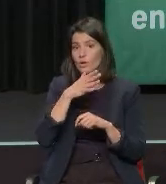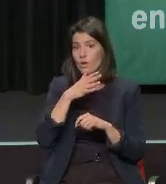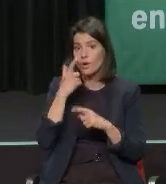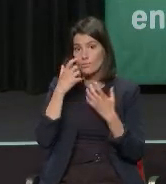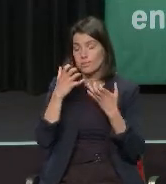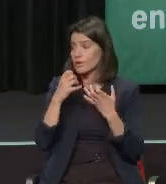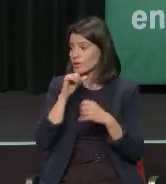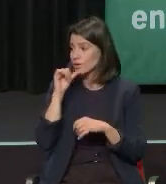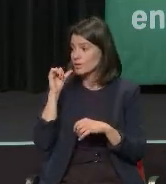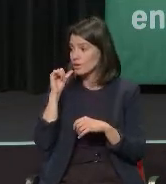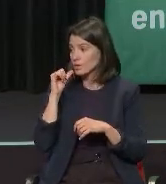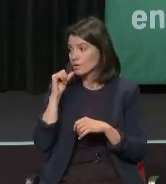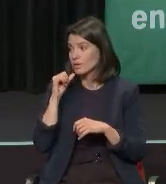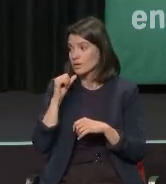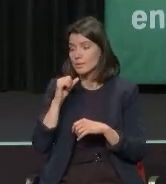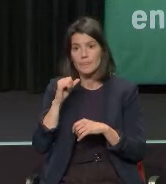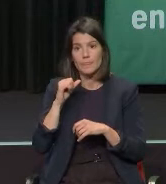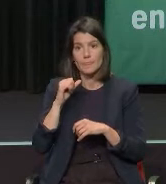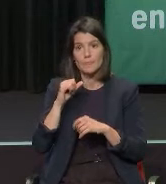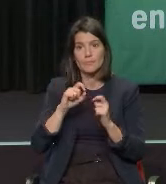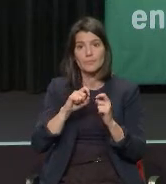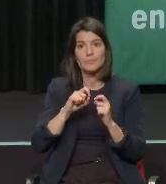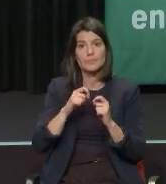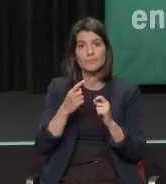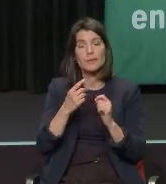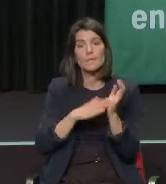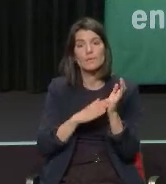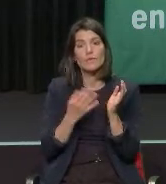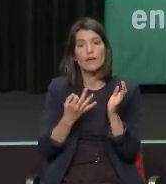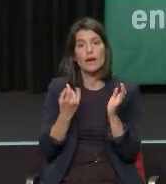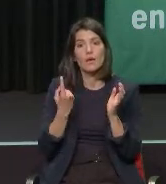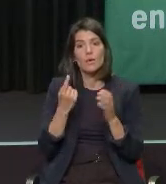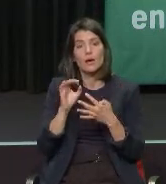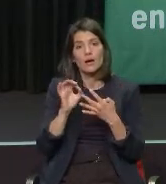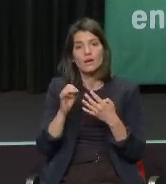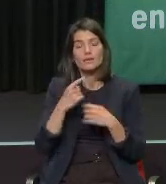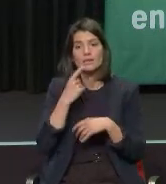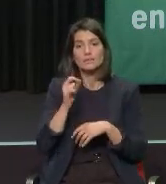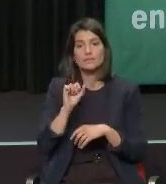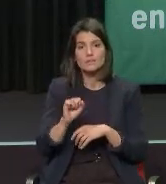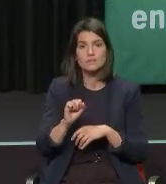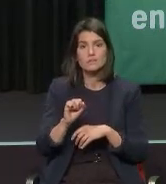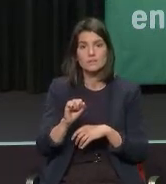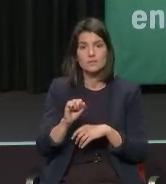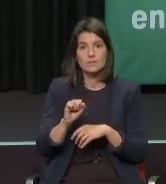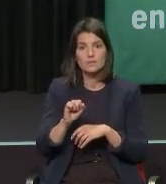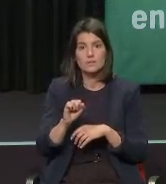cor amarela domina aqui estes dados. Significa que